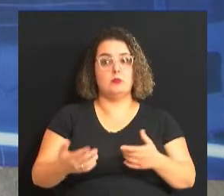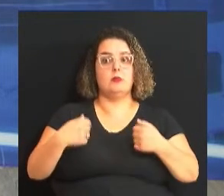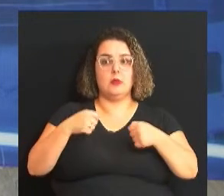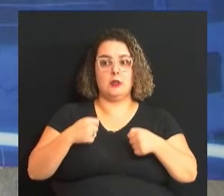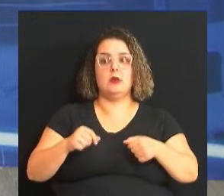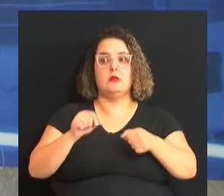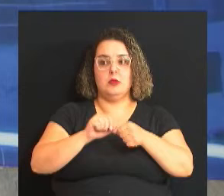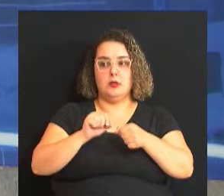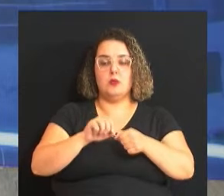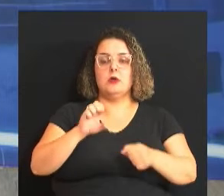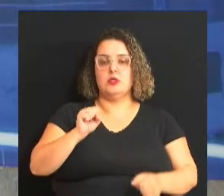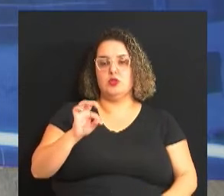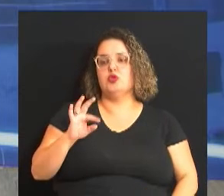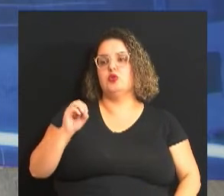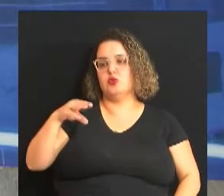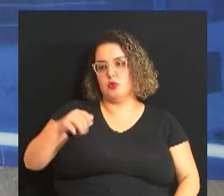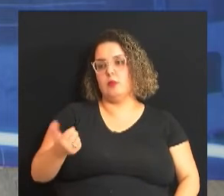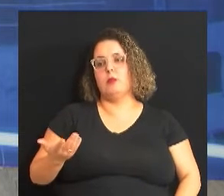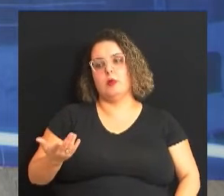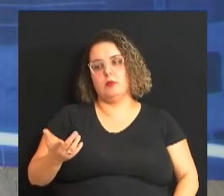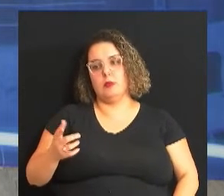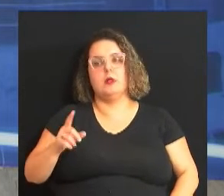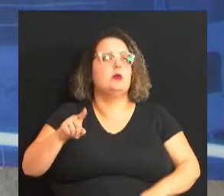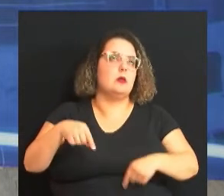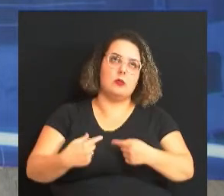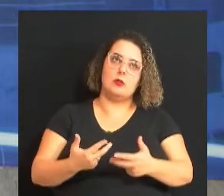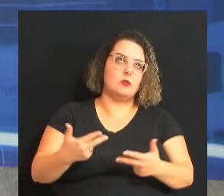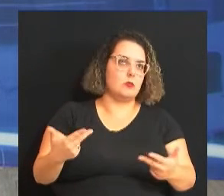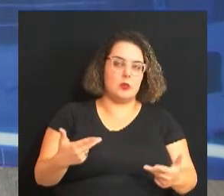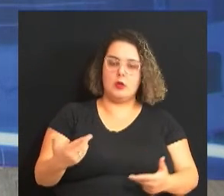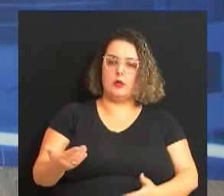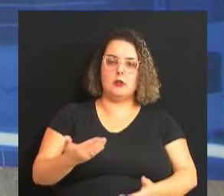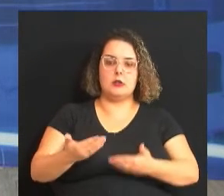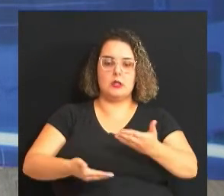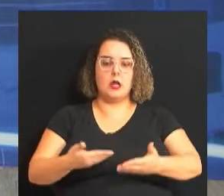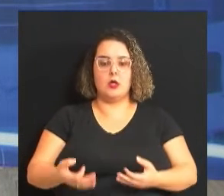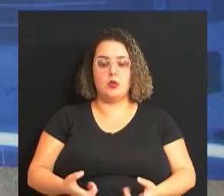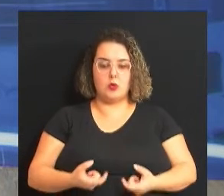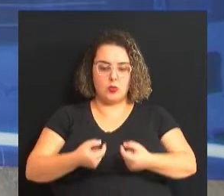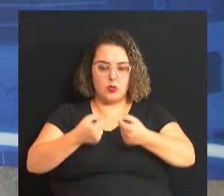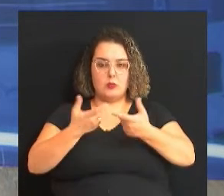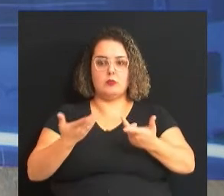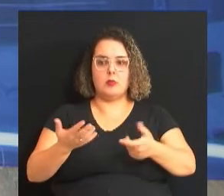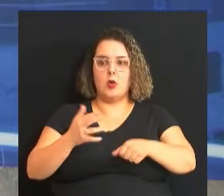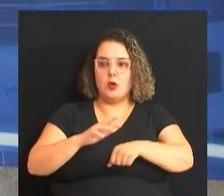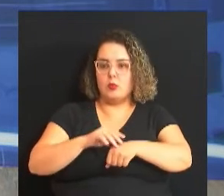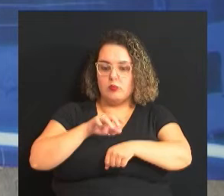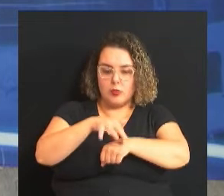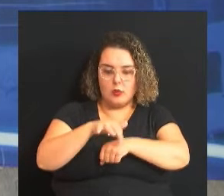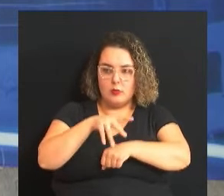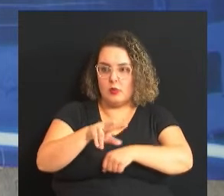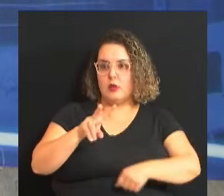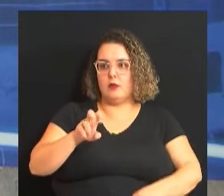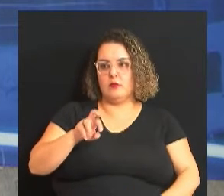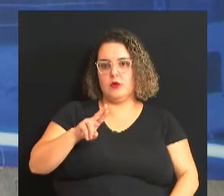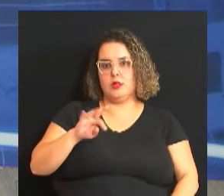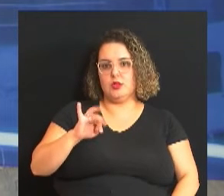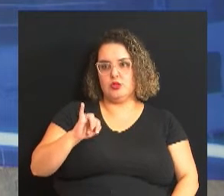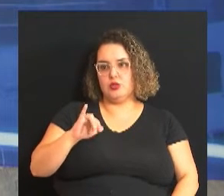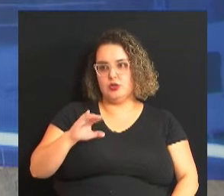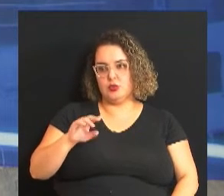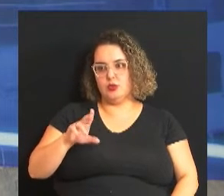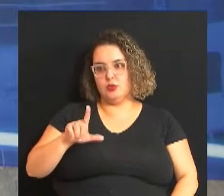Tá? Mas existem circunstâncias que você trata um câncer, trata uma doença inflamatória ou uma diverticulite e não faz um